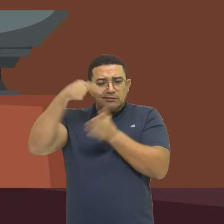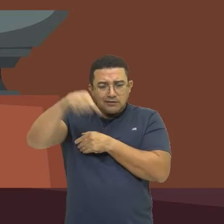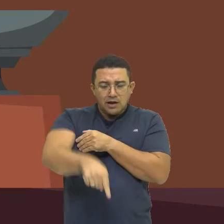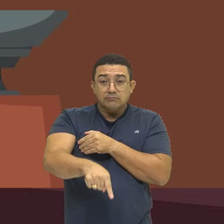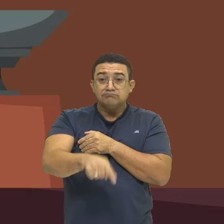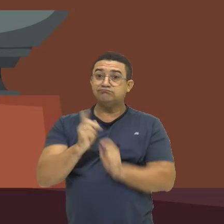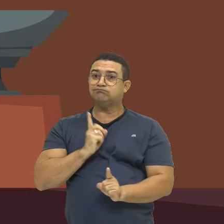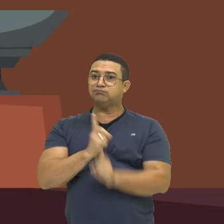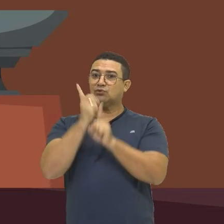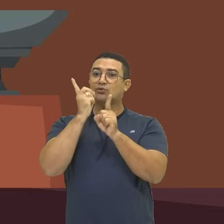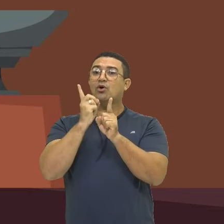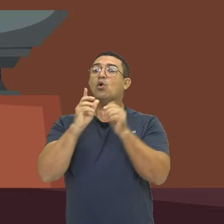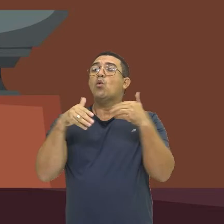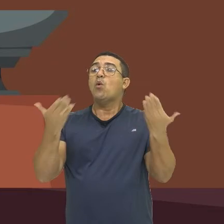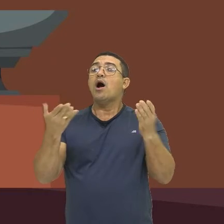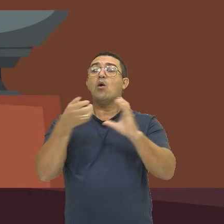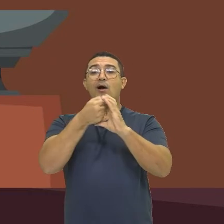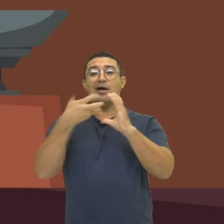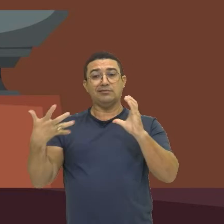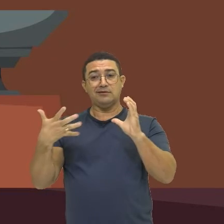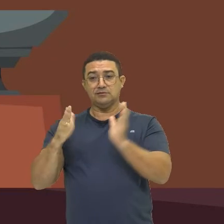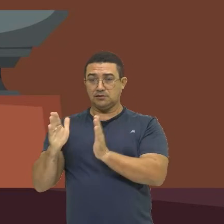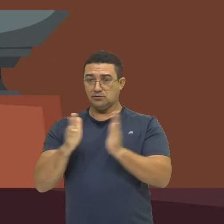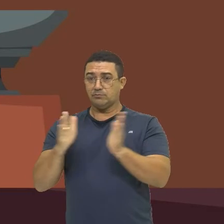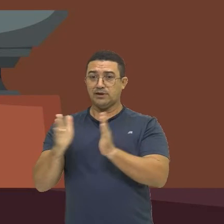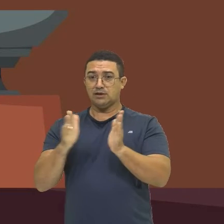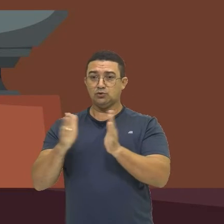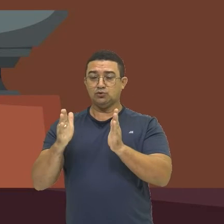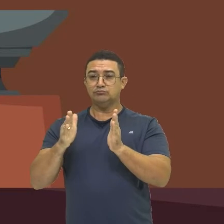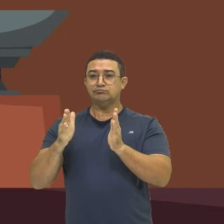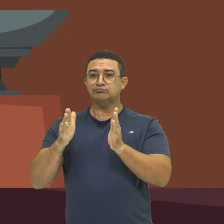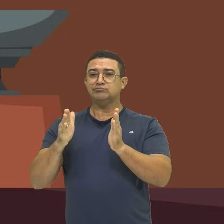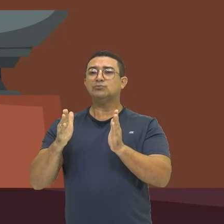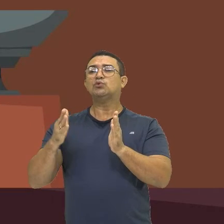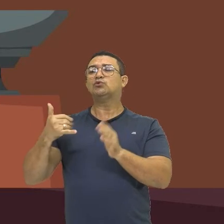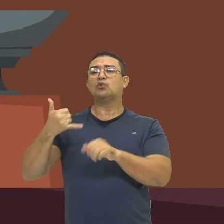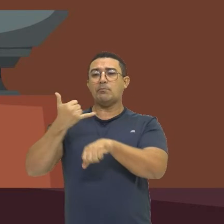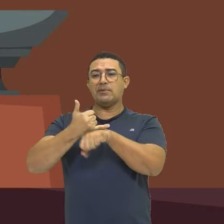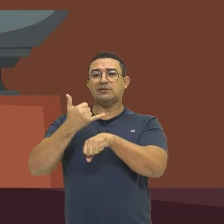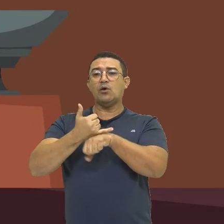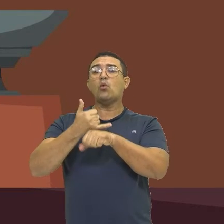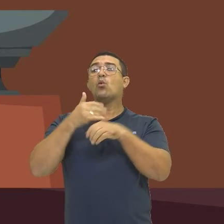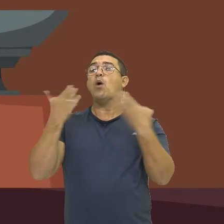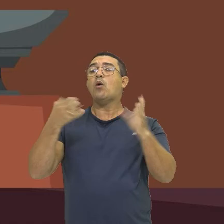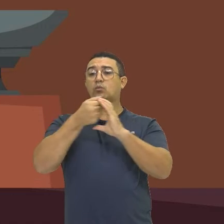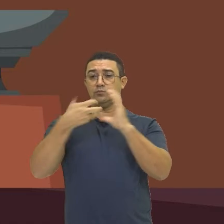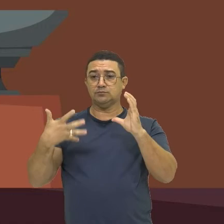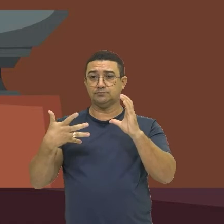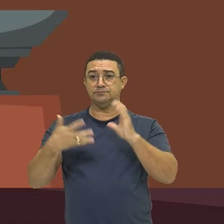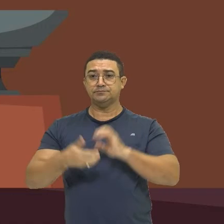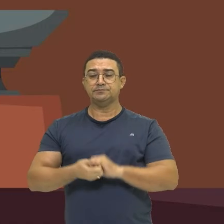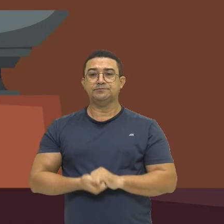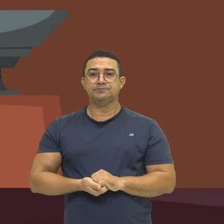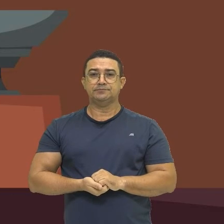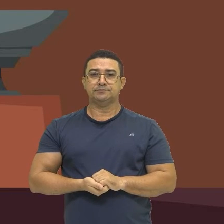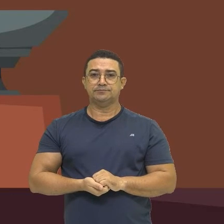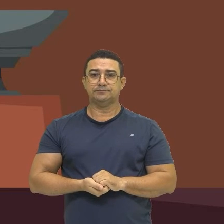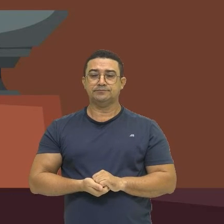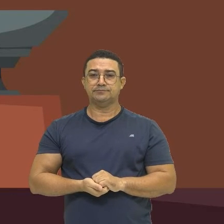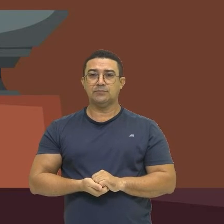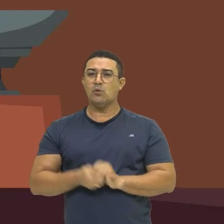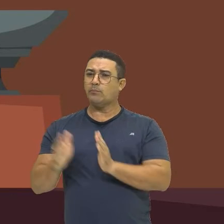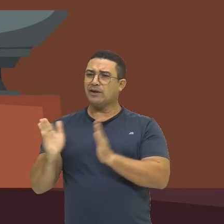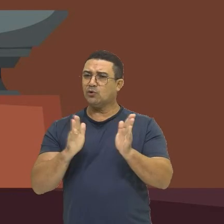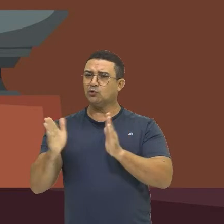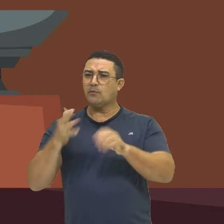essas características desse período aqui, do período da Idade dos Metais? Vamos ver? Então, aqui na Idade